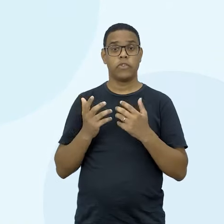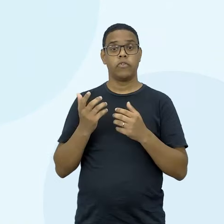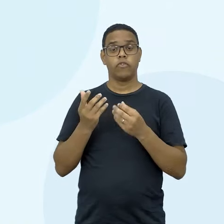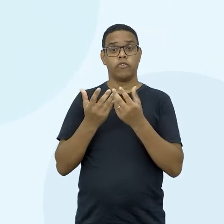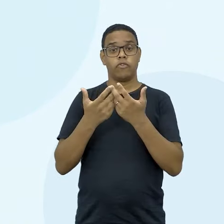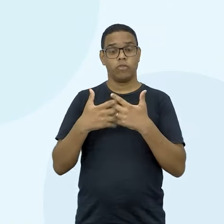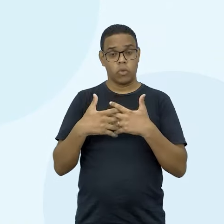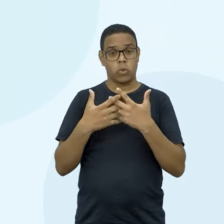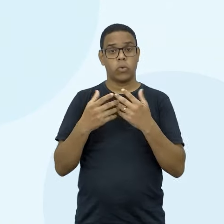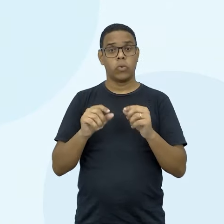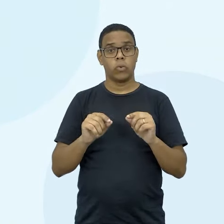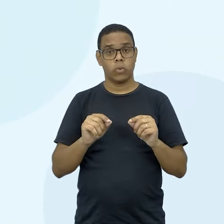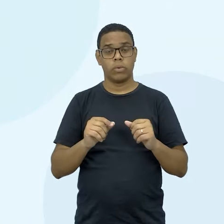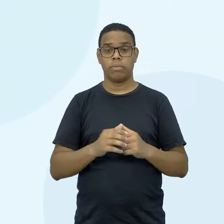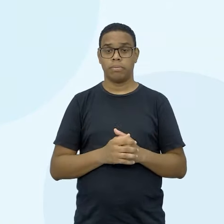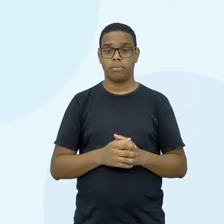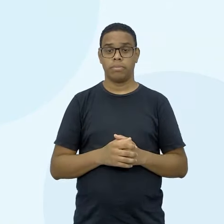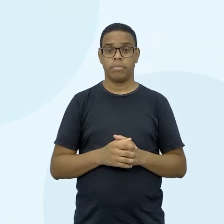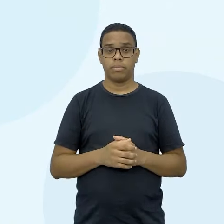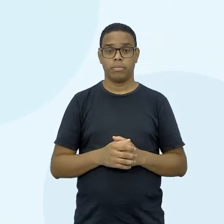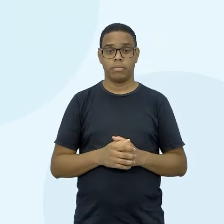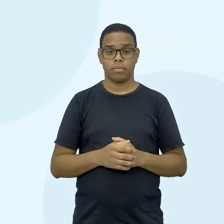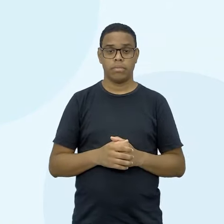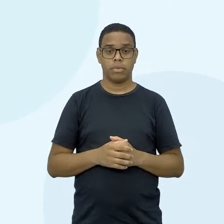funciona como